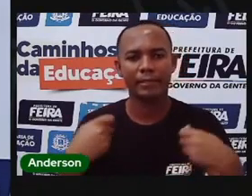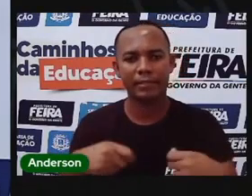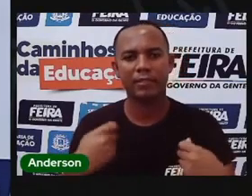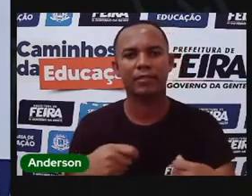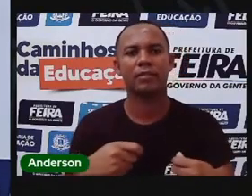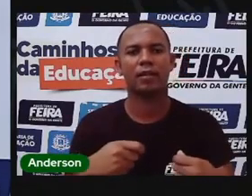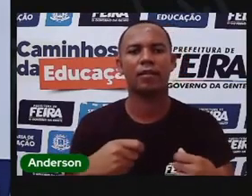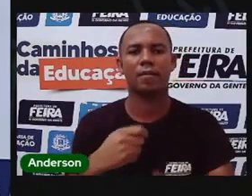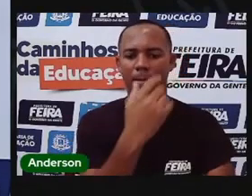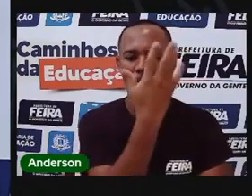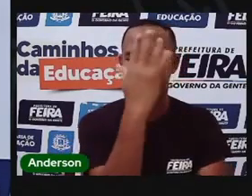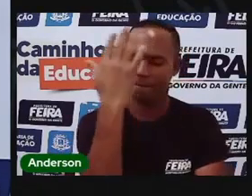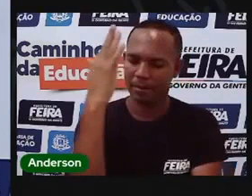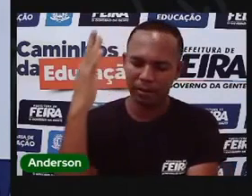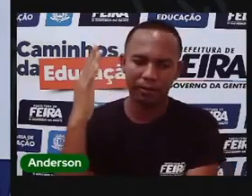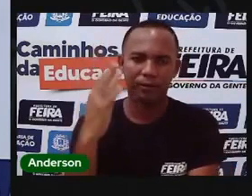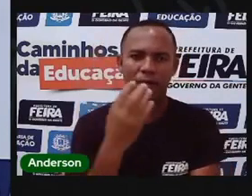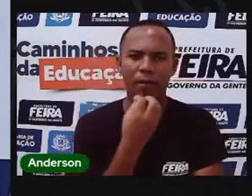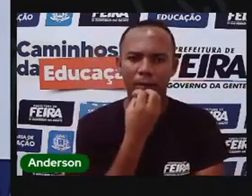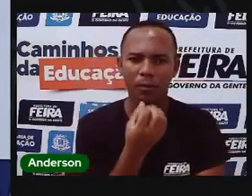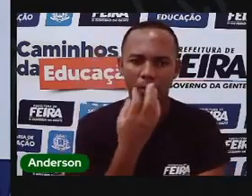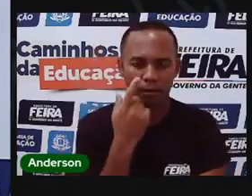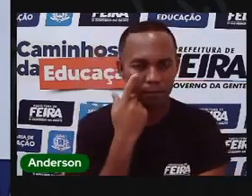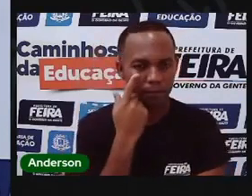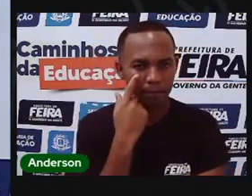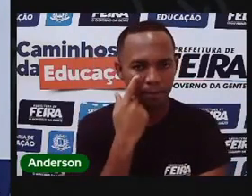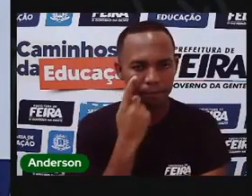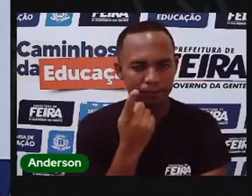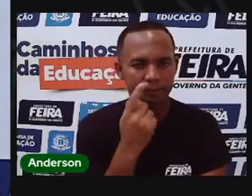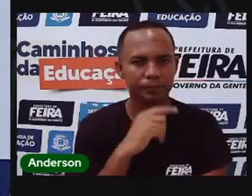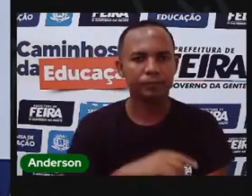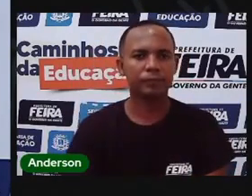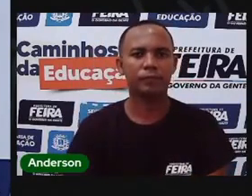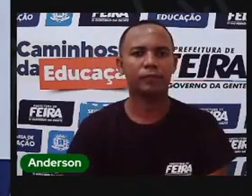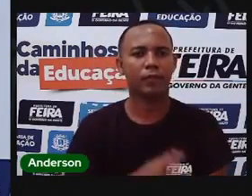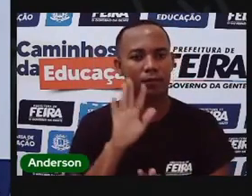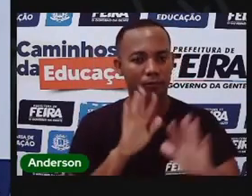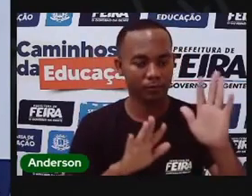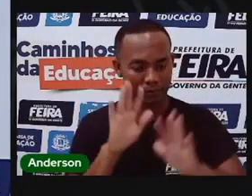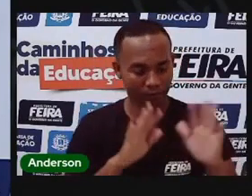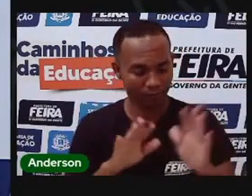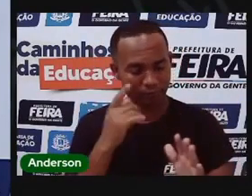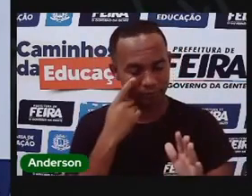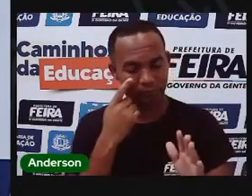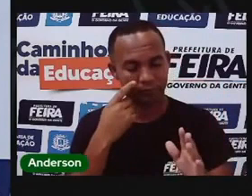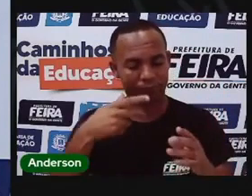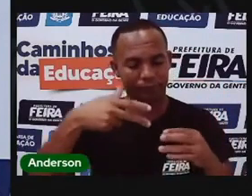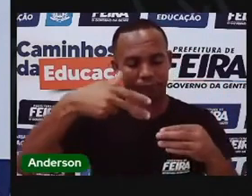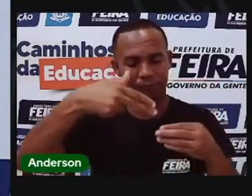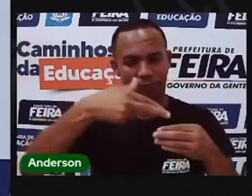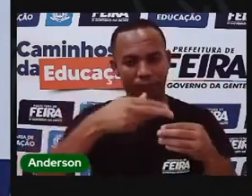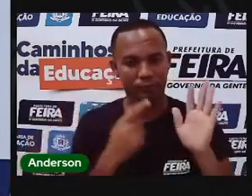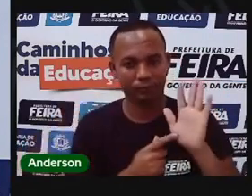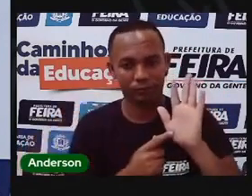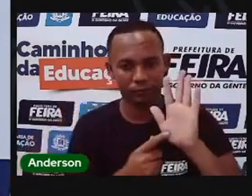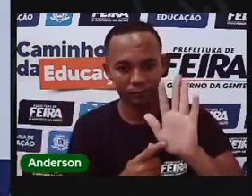plantinha dessa, ela vai crescer? Bom, a prova é abrir, tesourinha sem ponta, tá? Cuidado quando forem fazer essas atividades. A